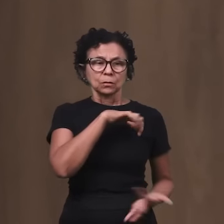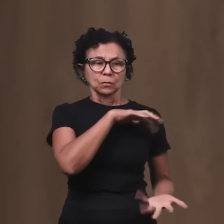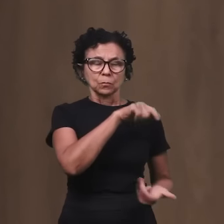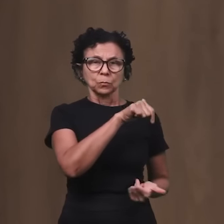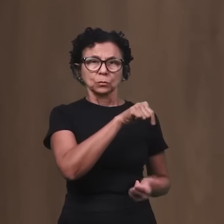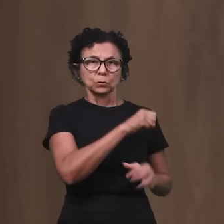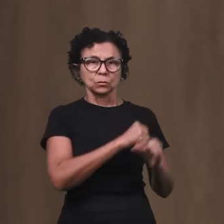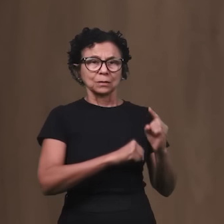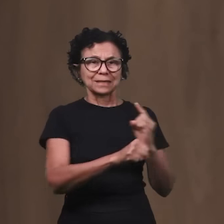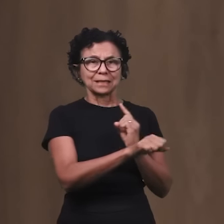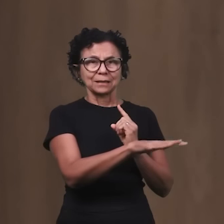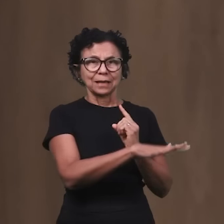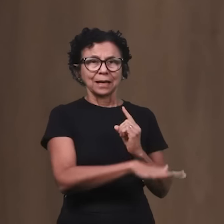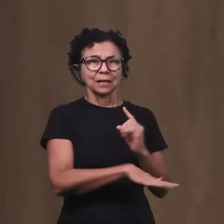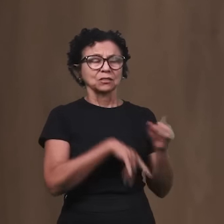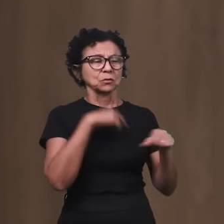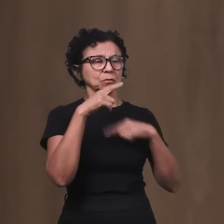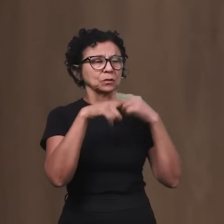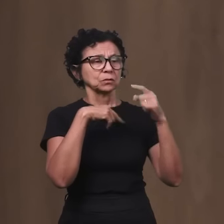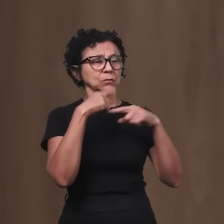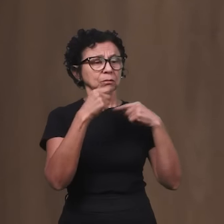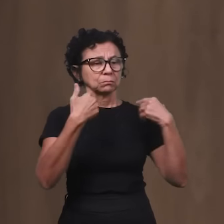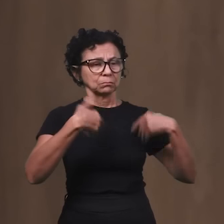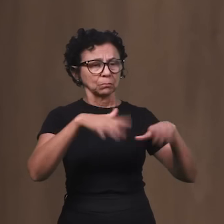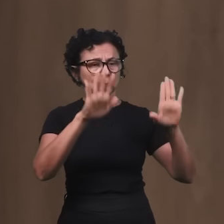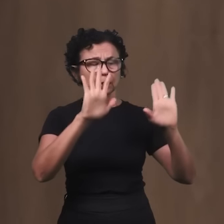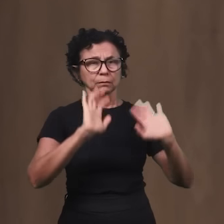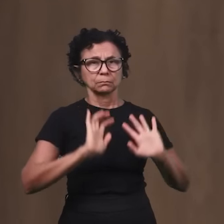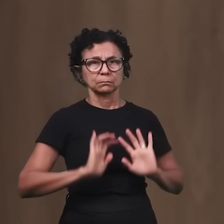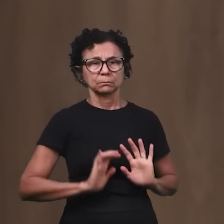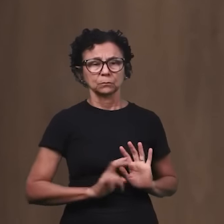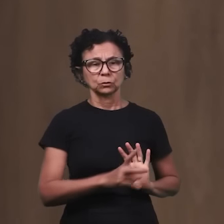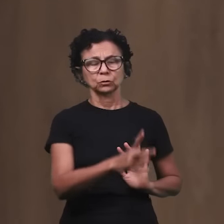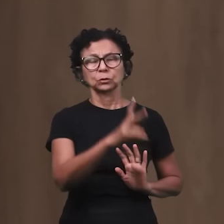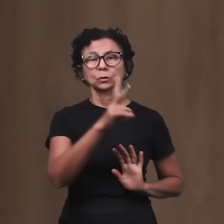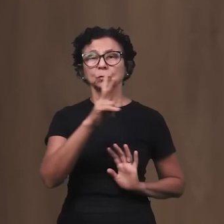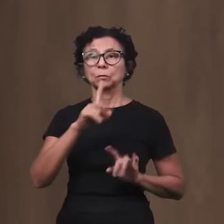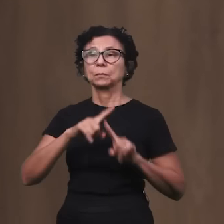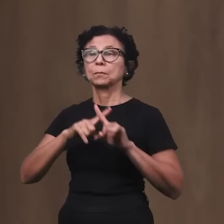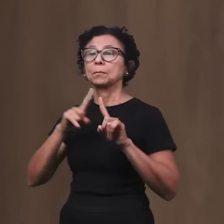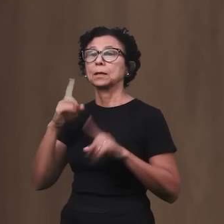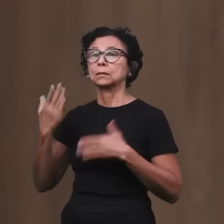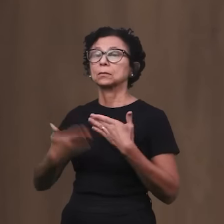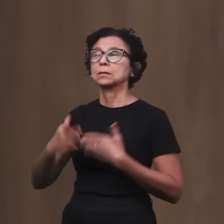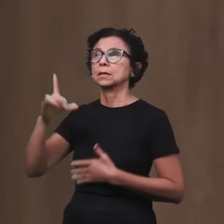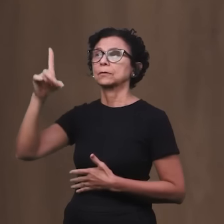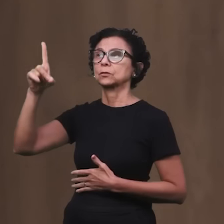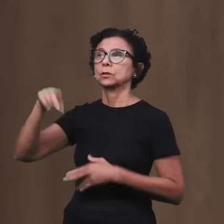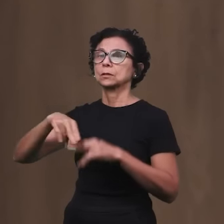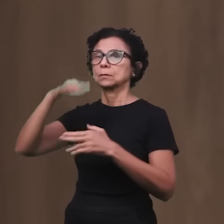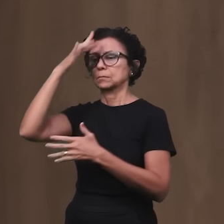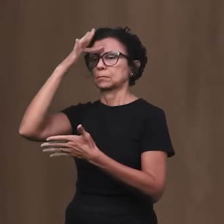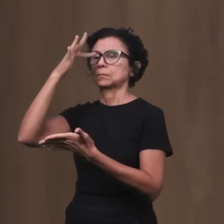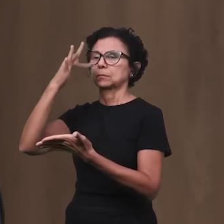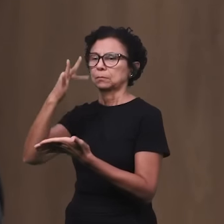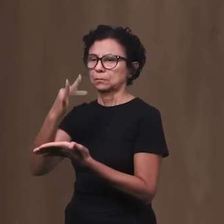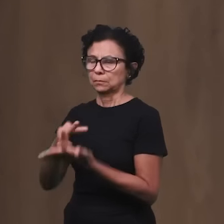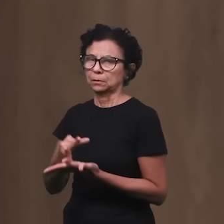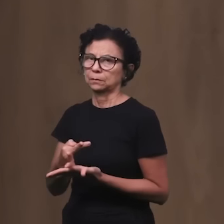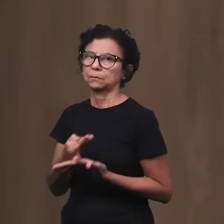incerteza, mas é assim mesmo que o mundo caminha. Mas aquele que tem o Senhor, ele caminha por fé.